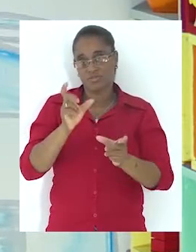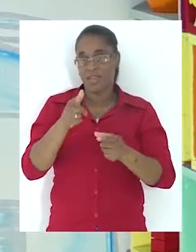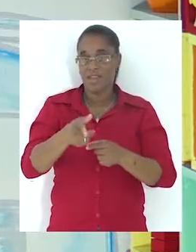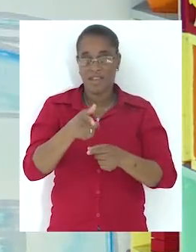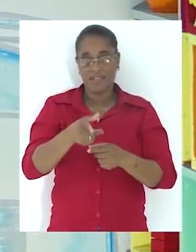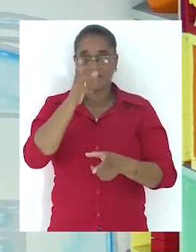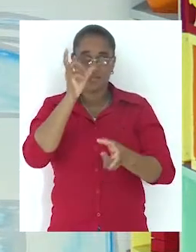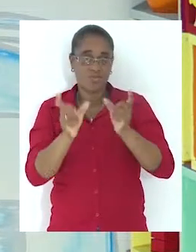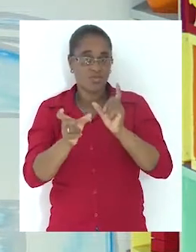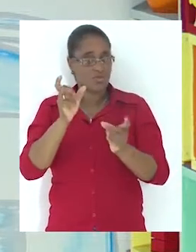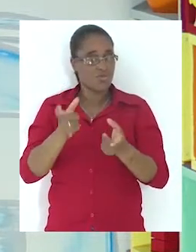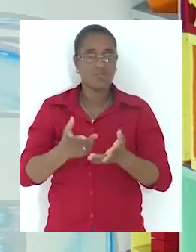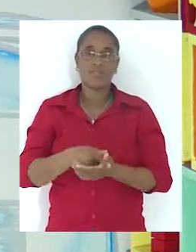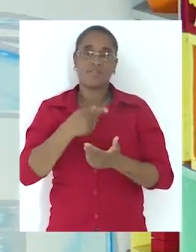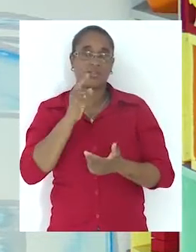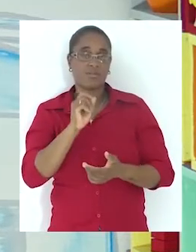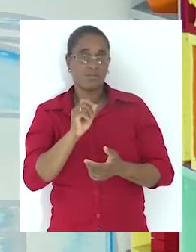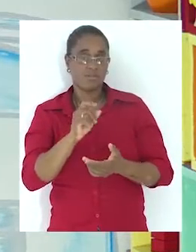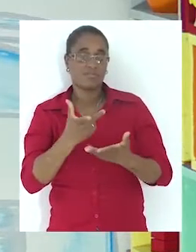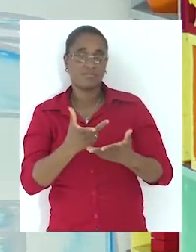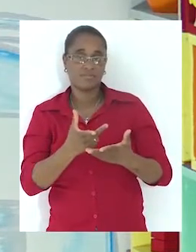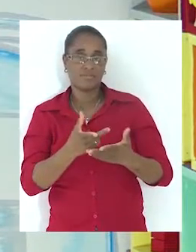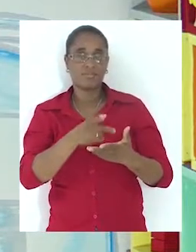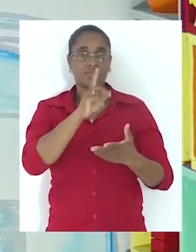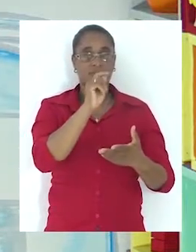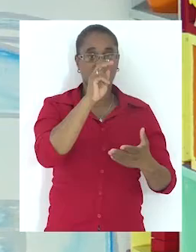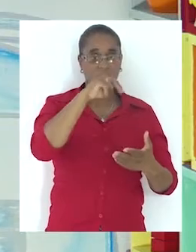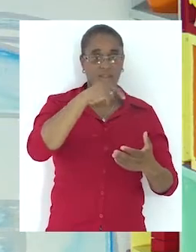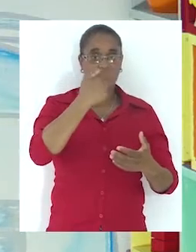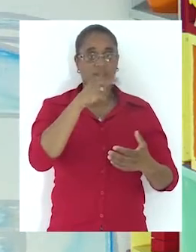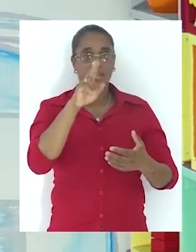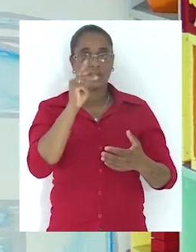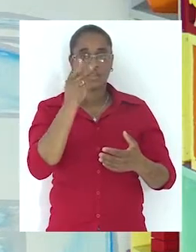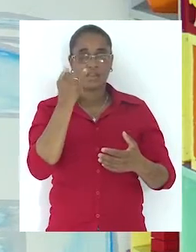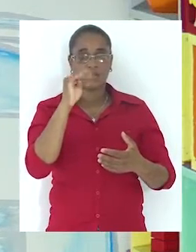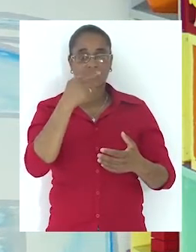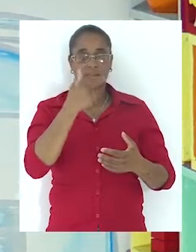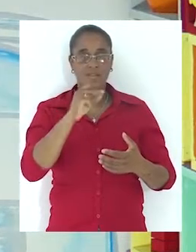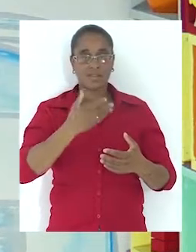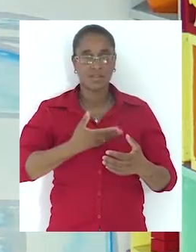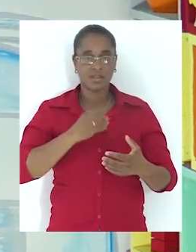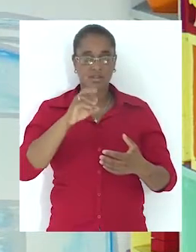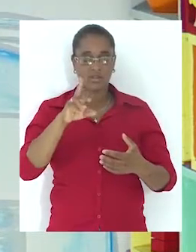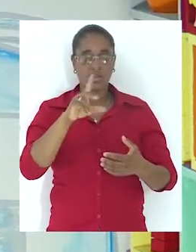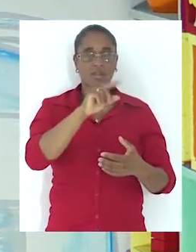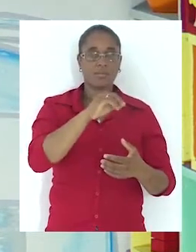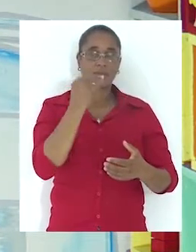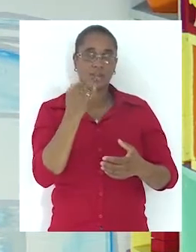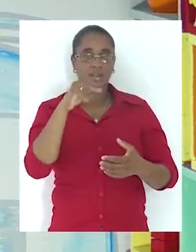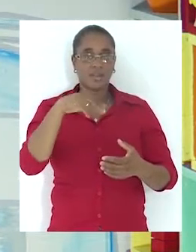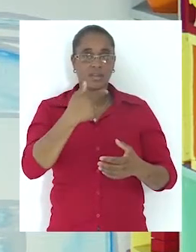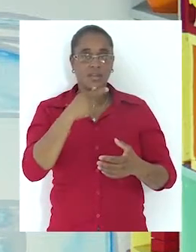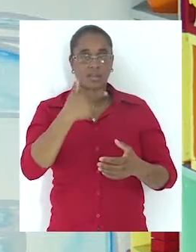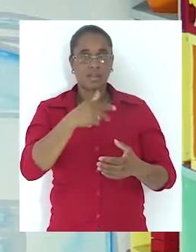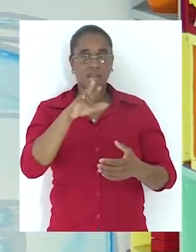pessoas são designadas por entrevistador e entrevistado. Disse